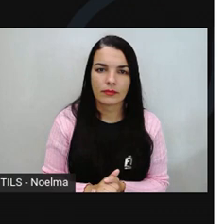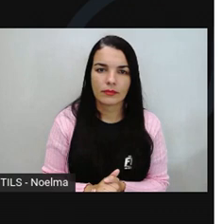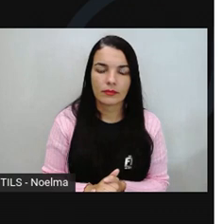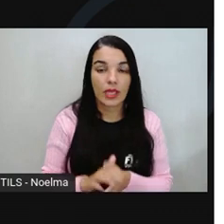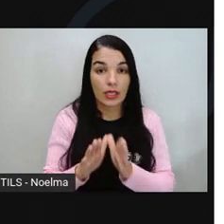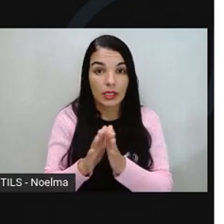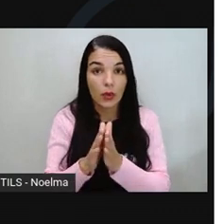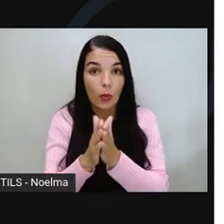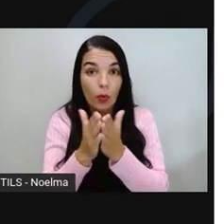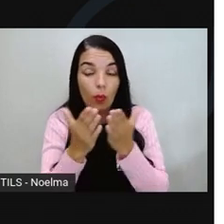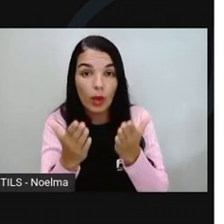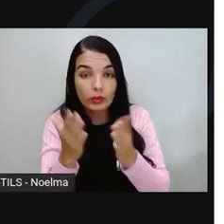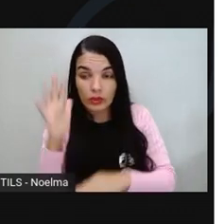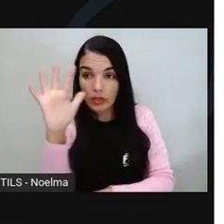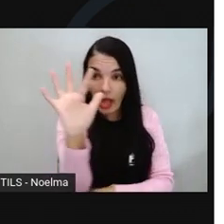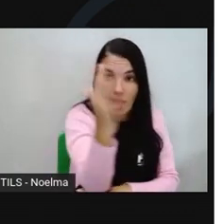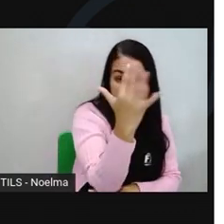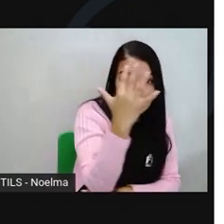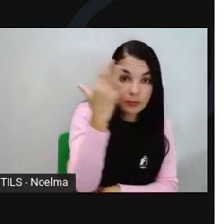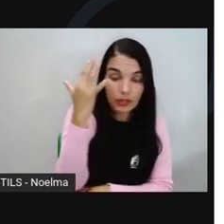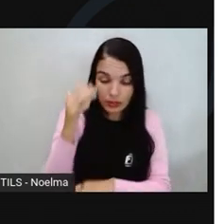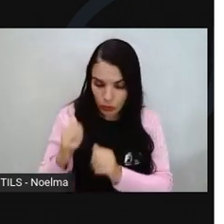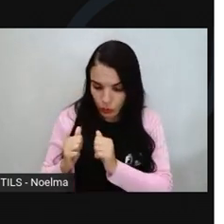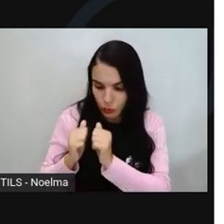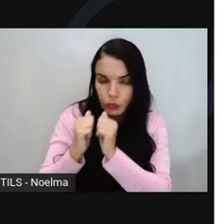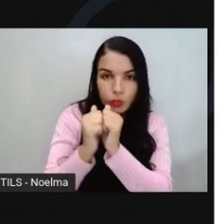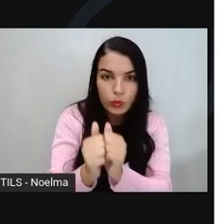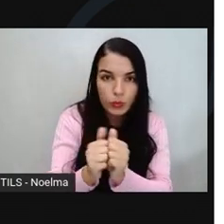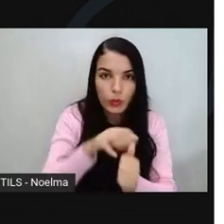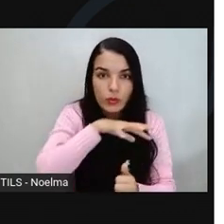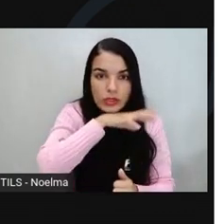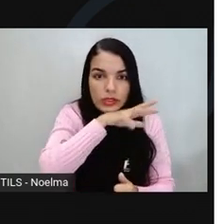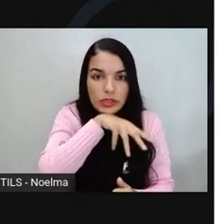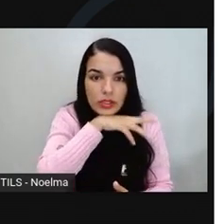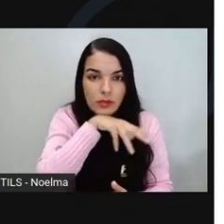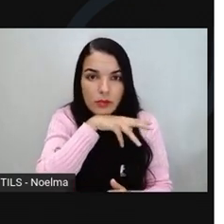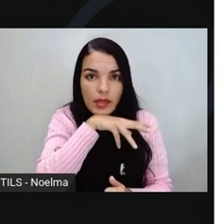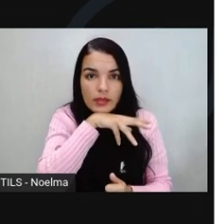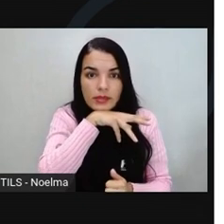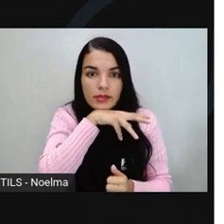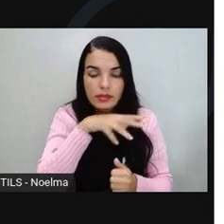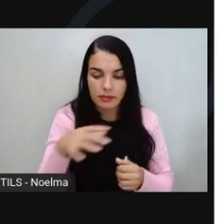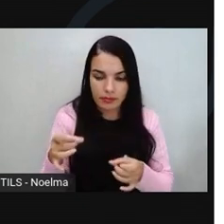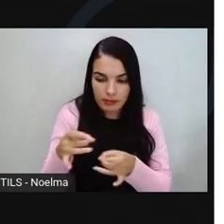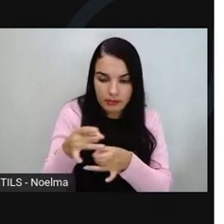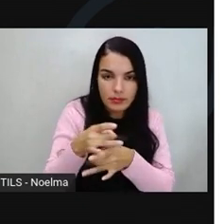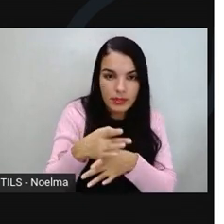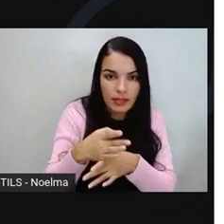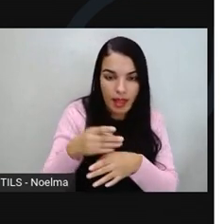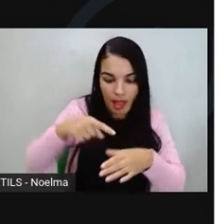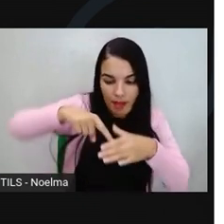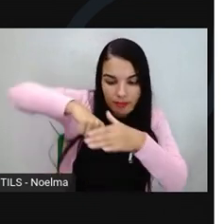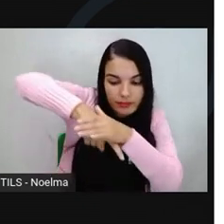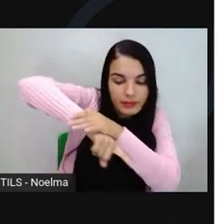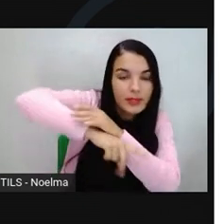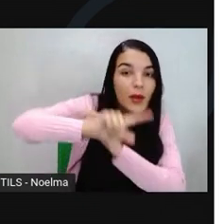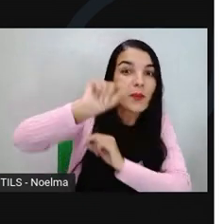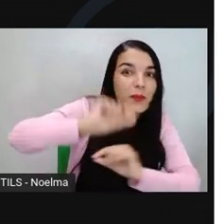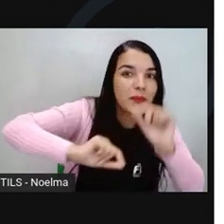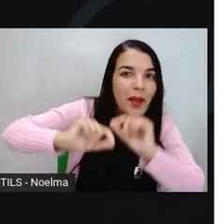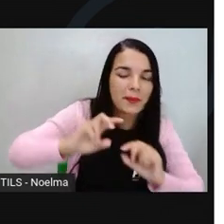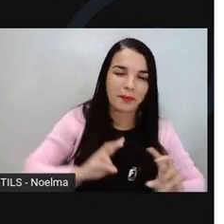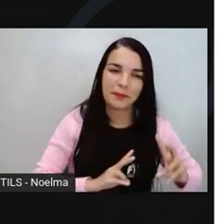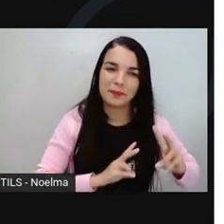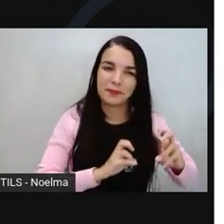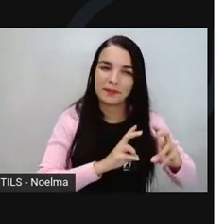Quando os produtores e os consumidores morrem, entram em cena os decompositores, que são os fungos e as